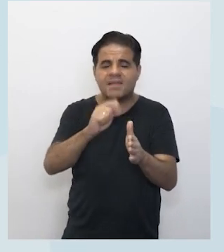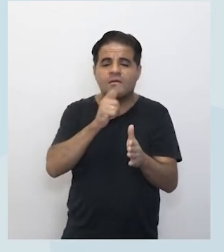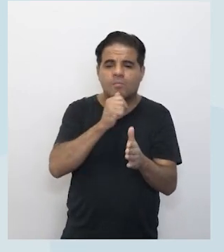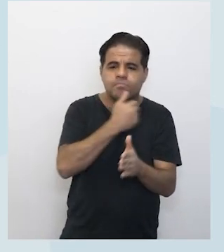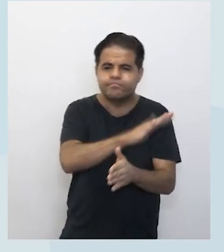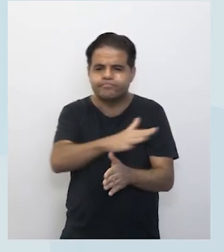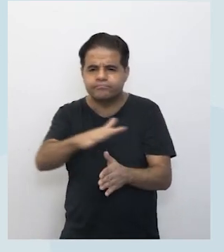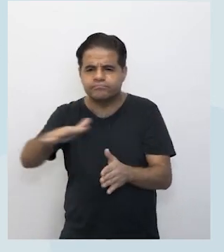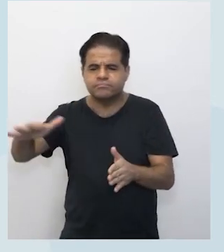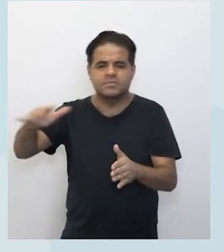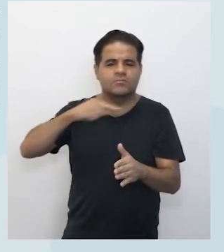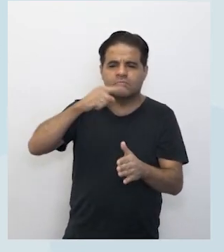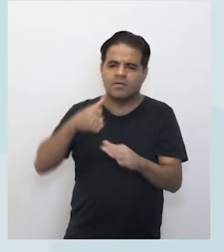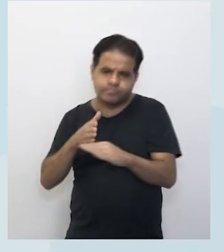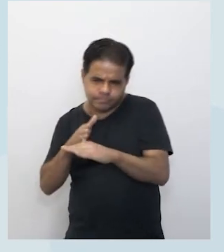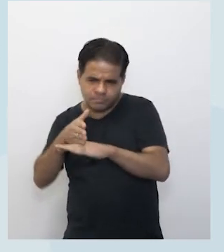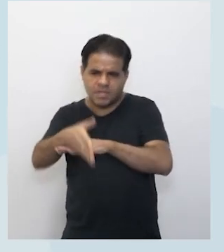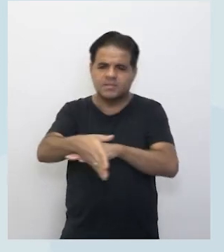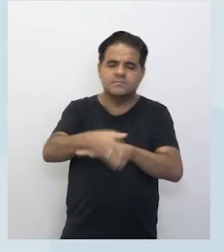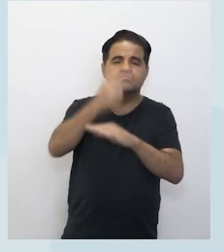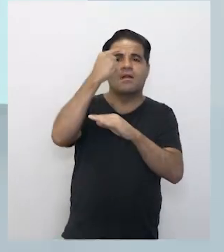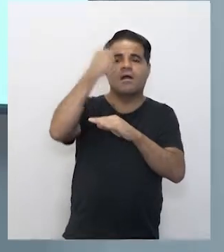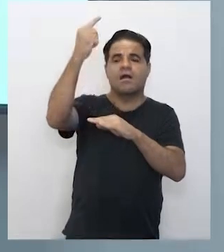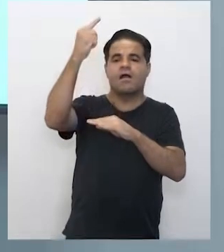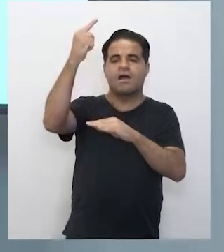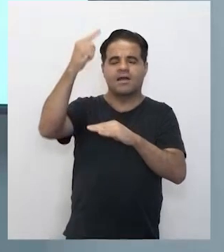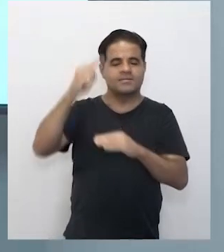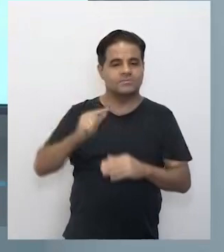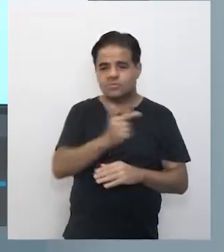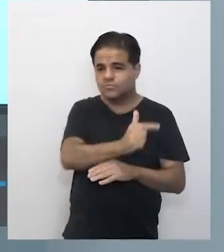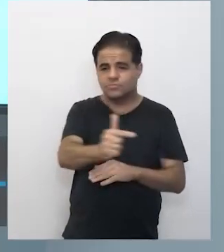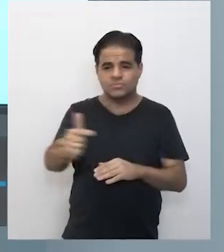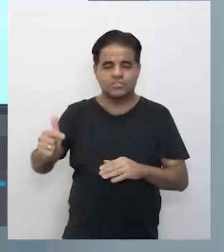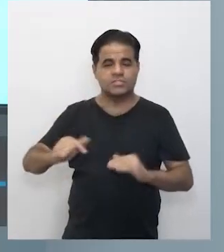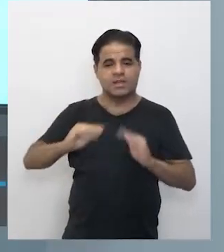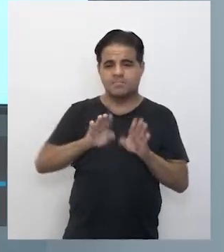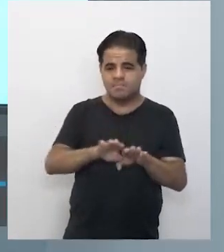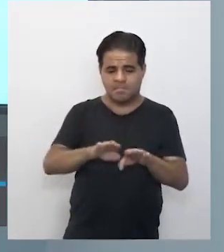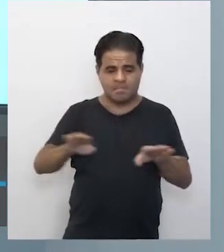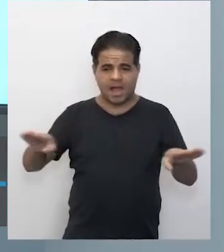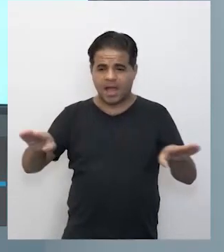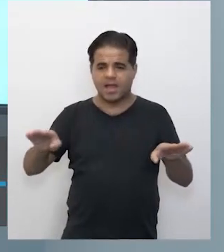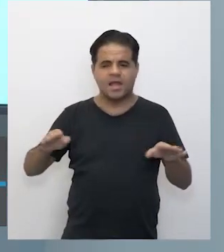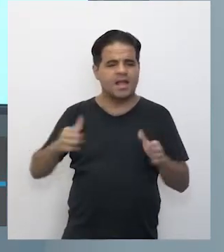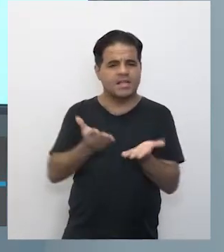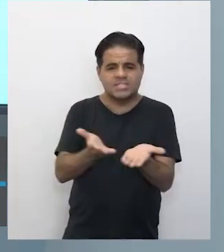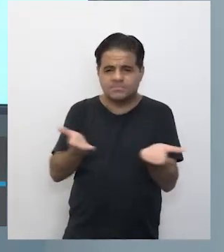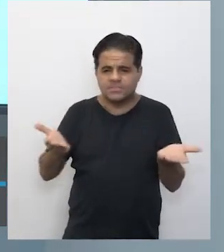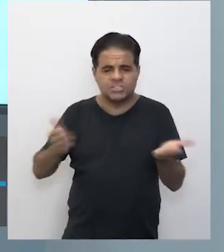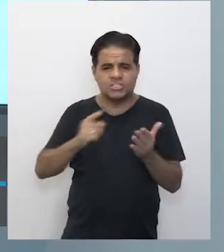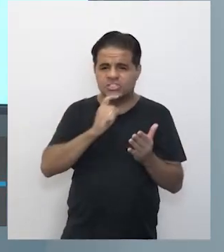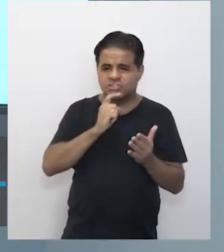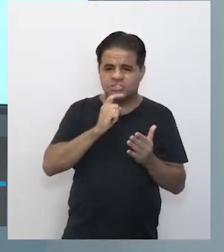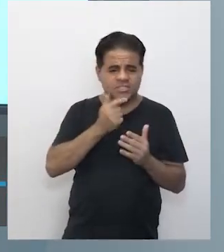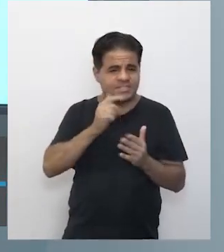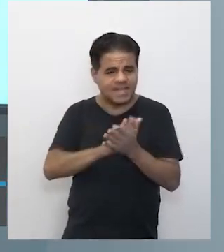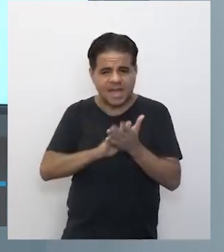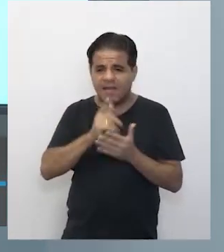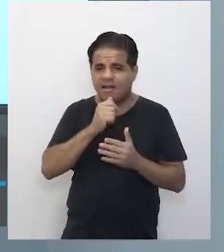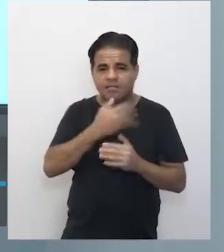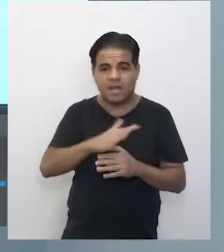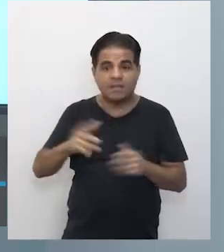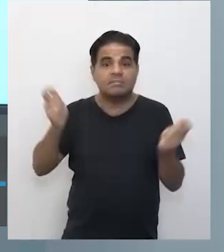imenso que não dava para atravessar. Então, não havia nem a placa enorme de gelo e nem o mar imenso. Então daria